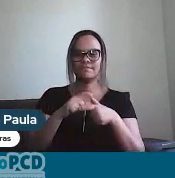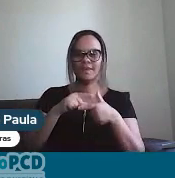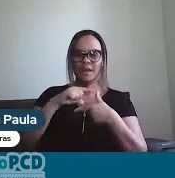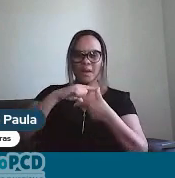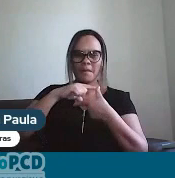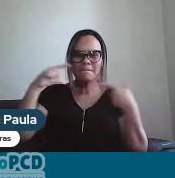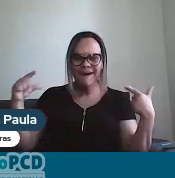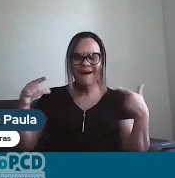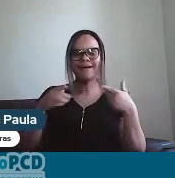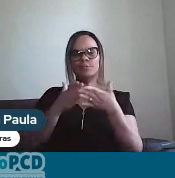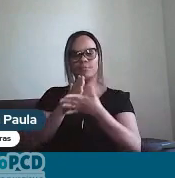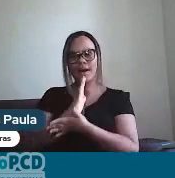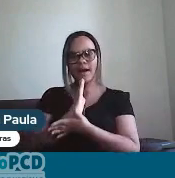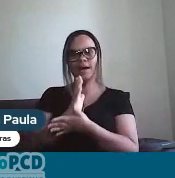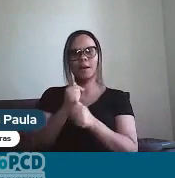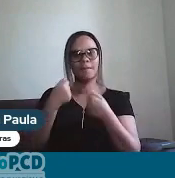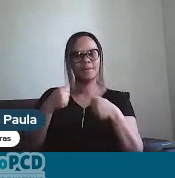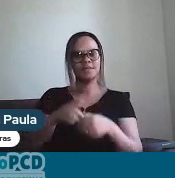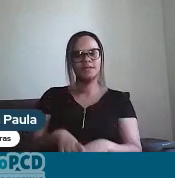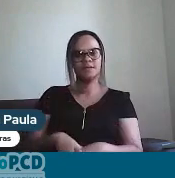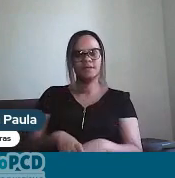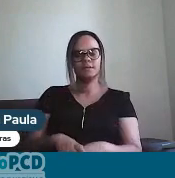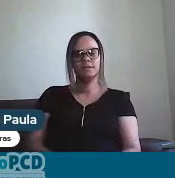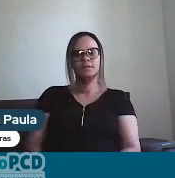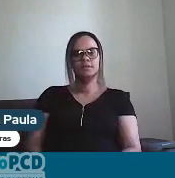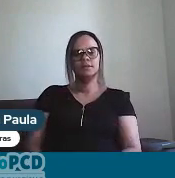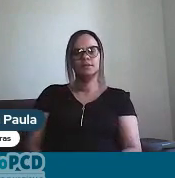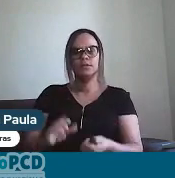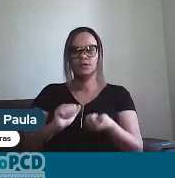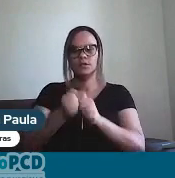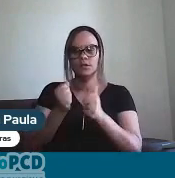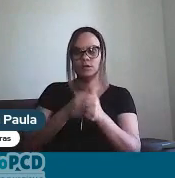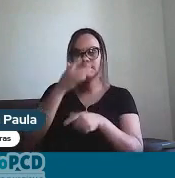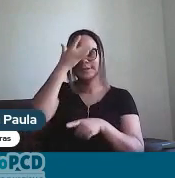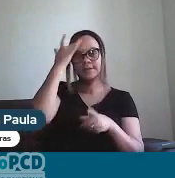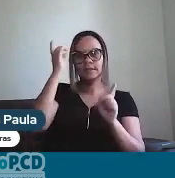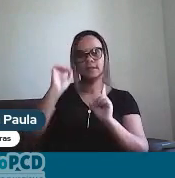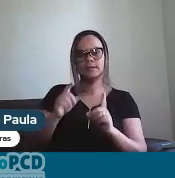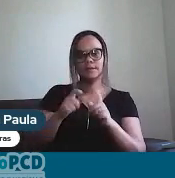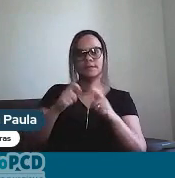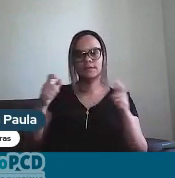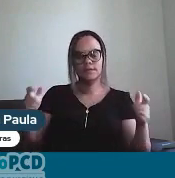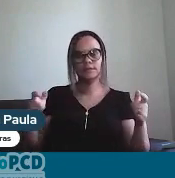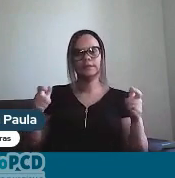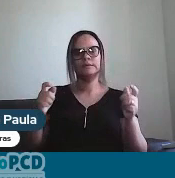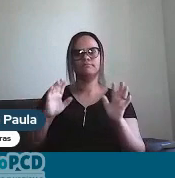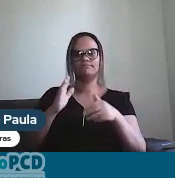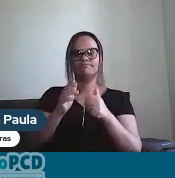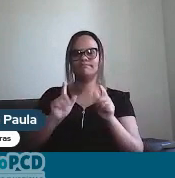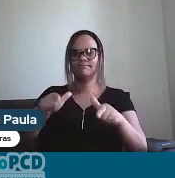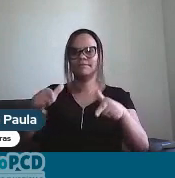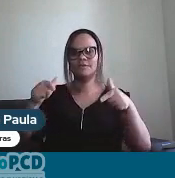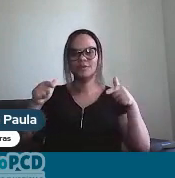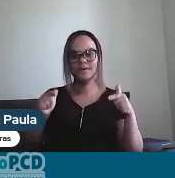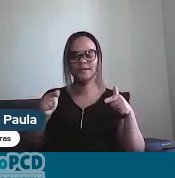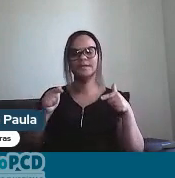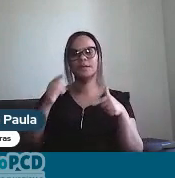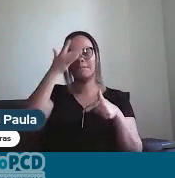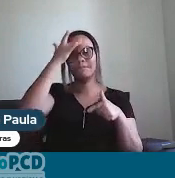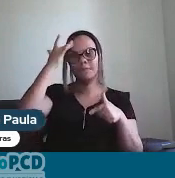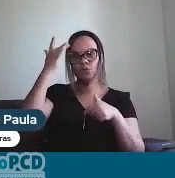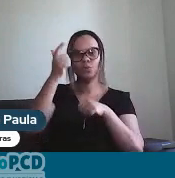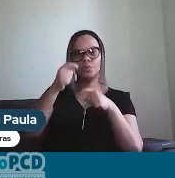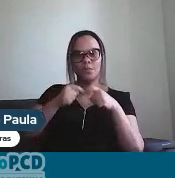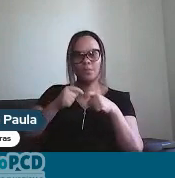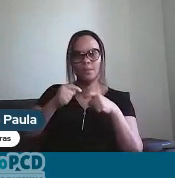essas barreiras. E isso, muitas vezes, não é considerado na avaliação da deficiência, na maioria dos formatos que a gente vê por aí, né? E isso é